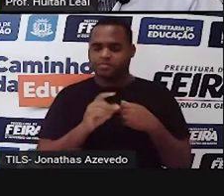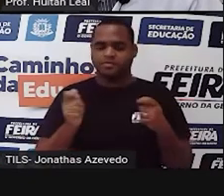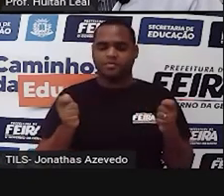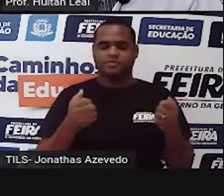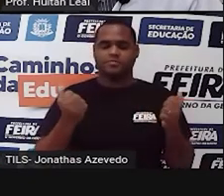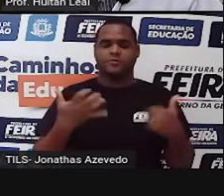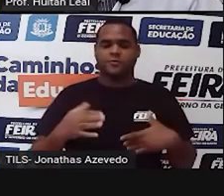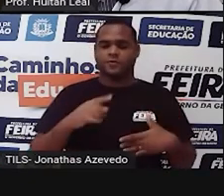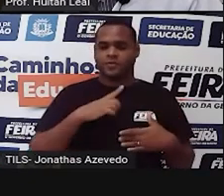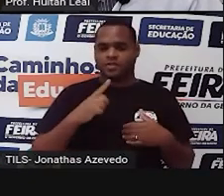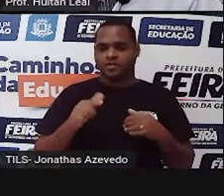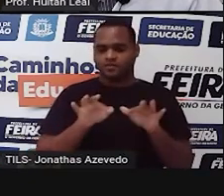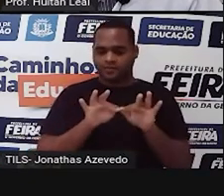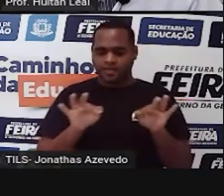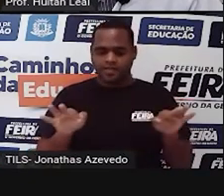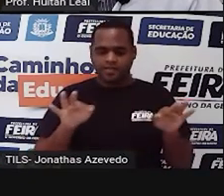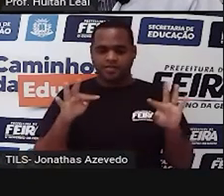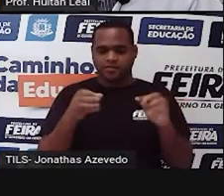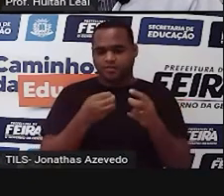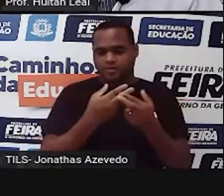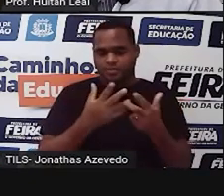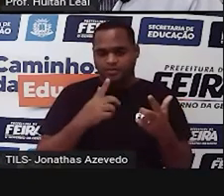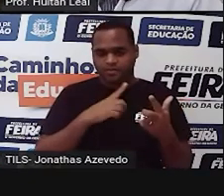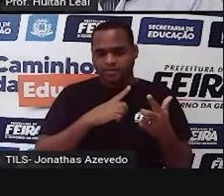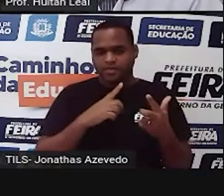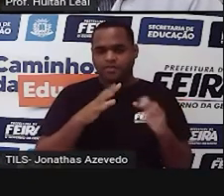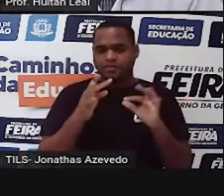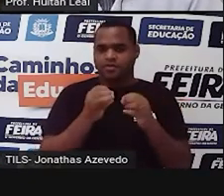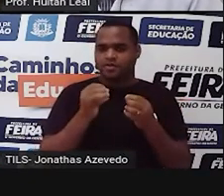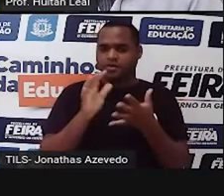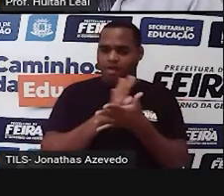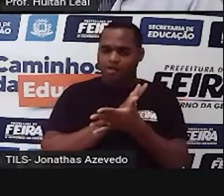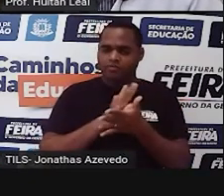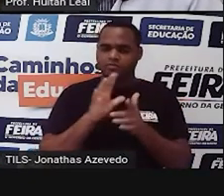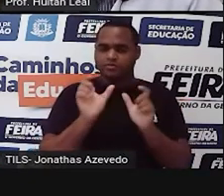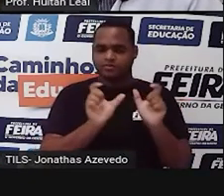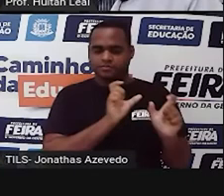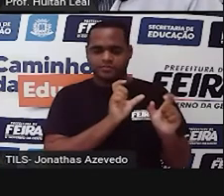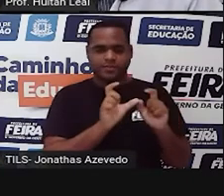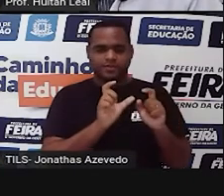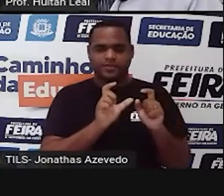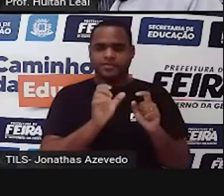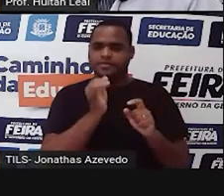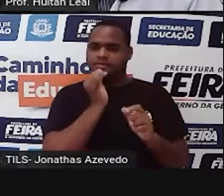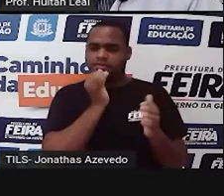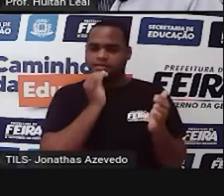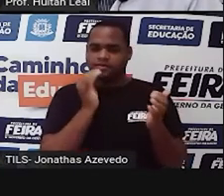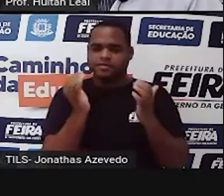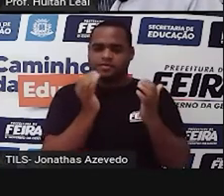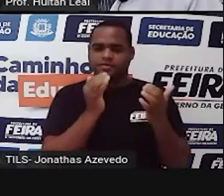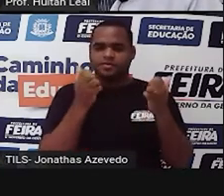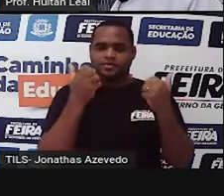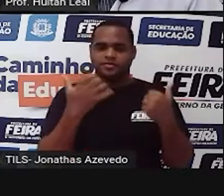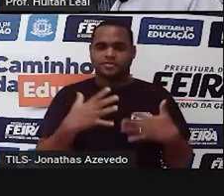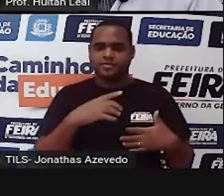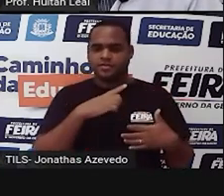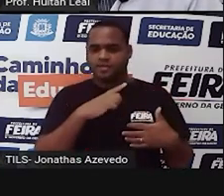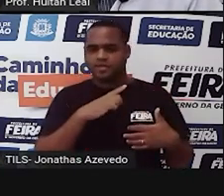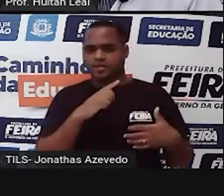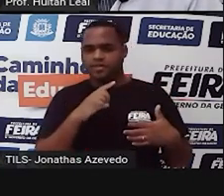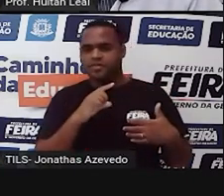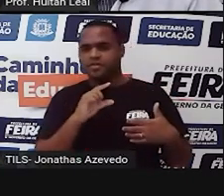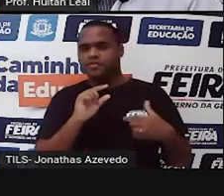mesmo a uma frase inteira. Confira alguns exemplos. Olha aí. O advérbio modifica o